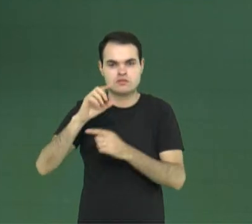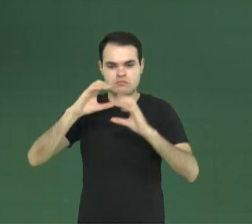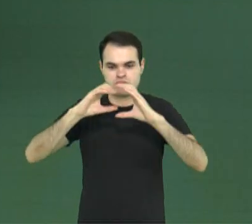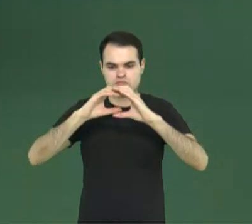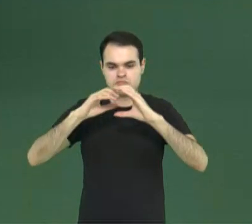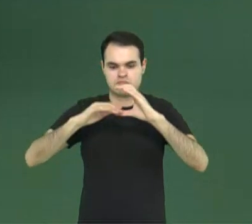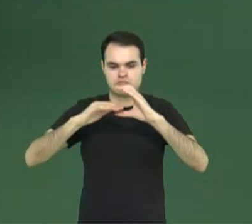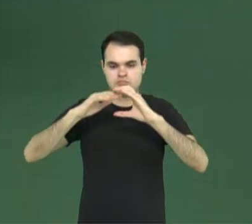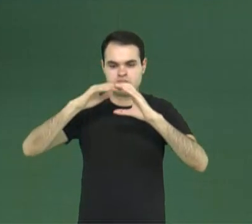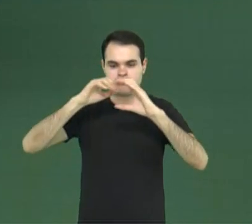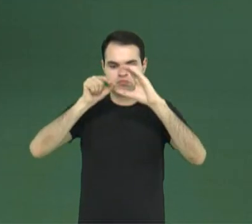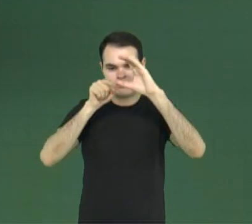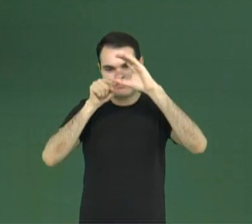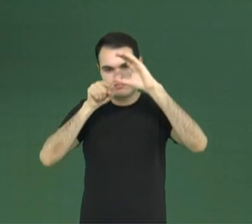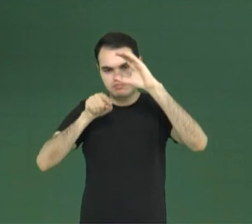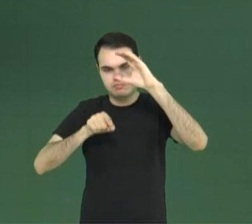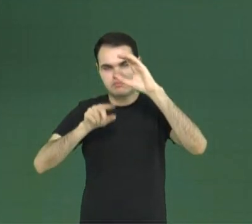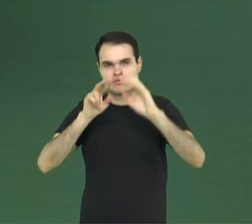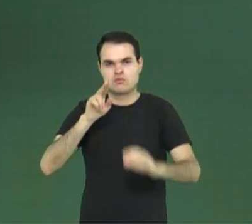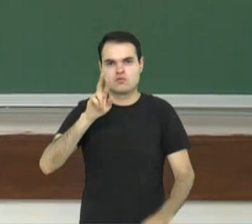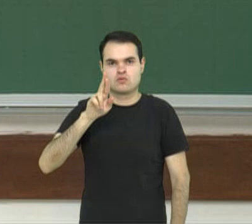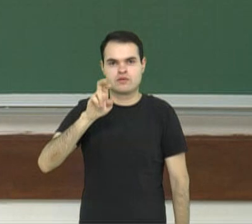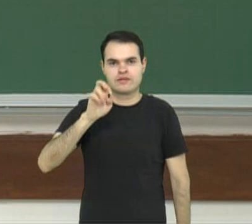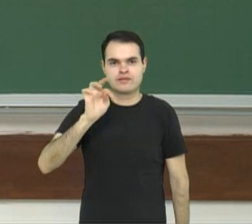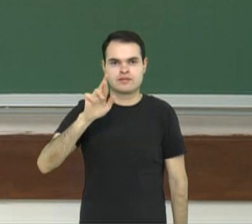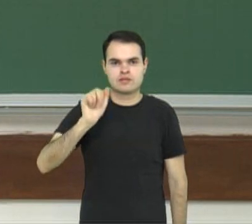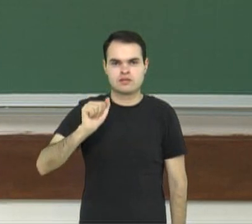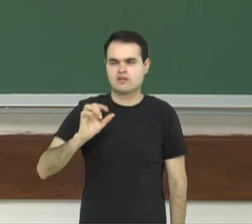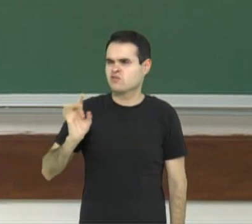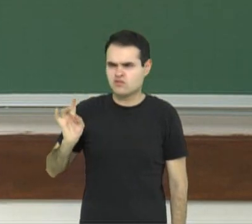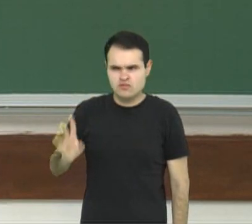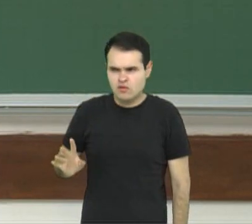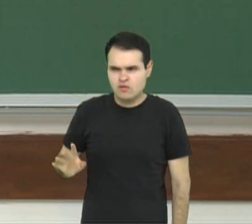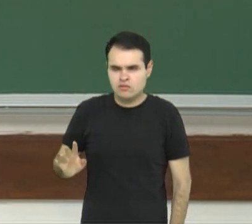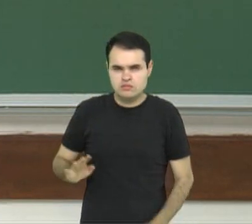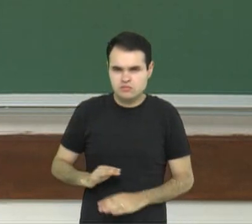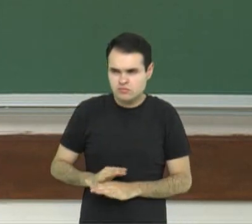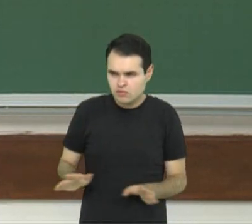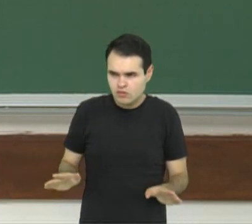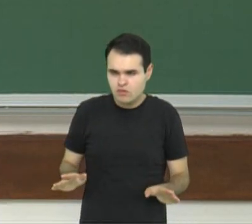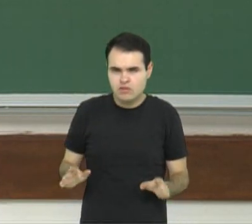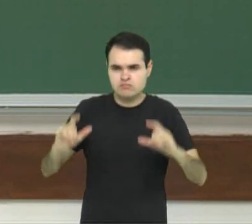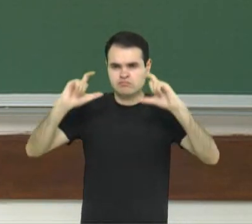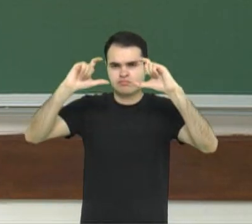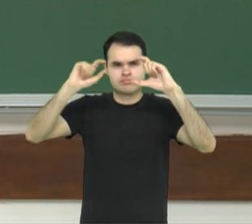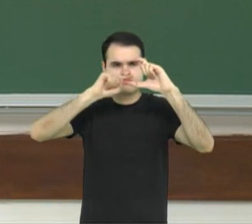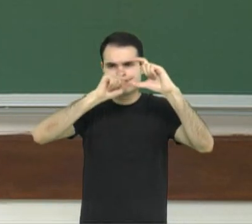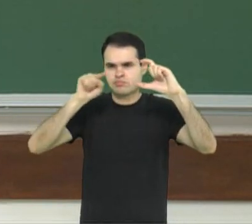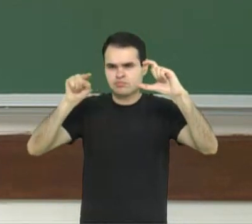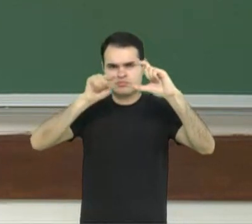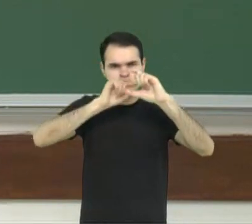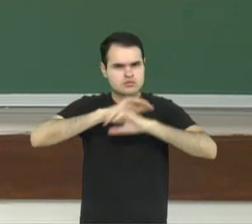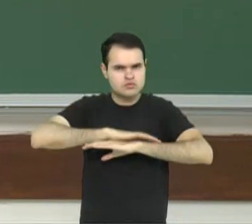bexiga vai ser eliminado pela uretra. Mas, professor, será que são só os rins que vão fazer